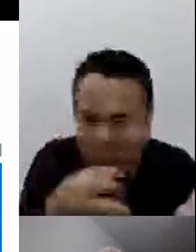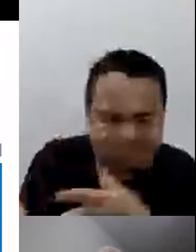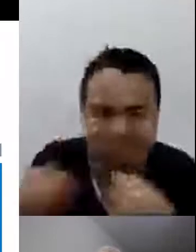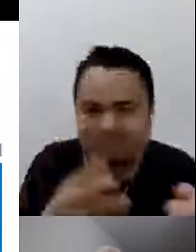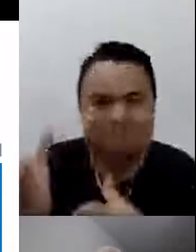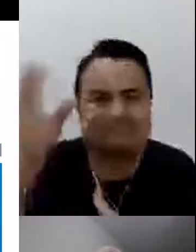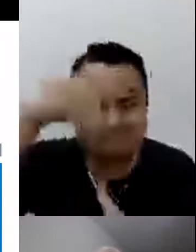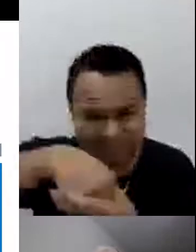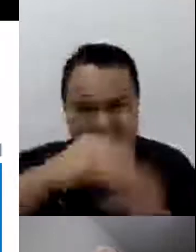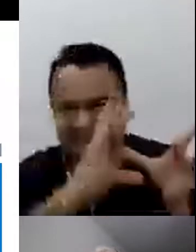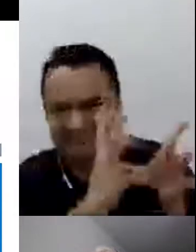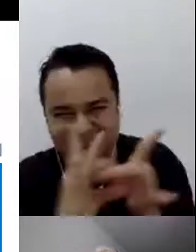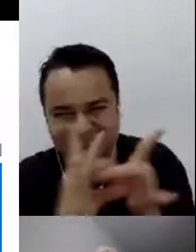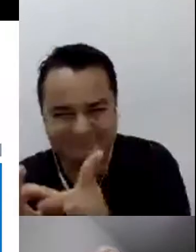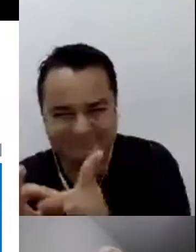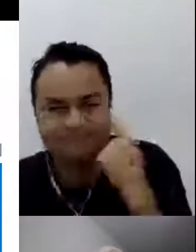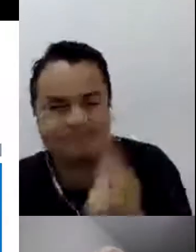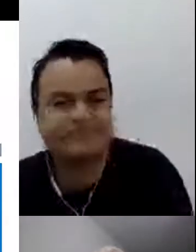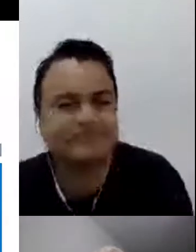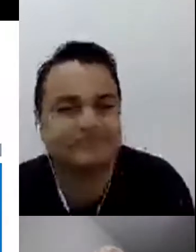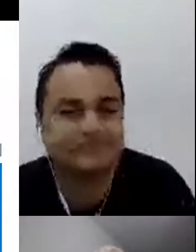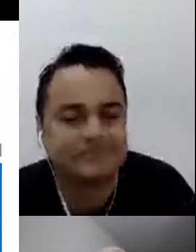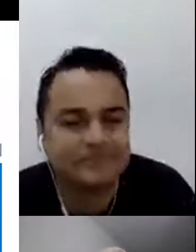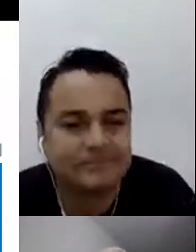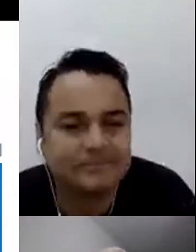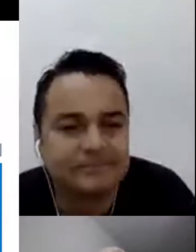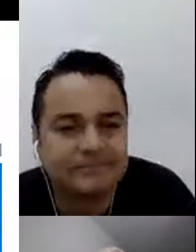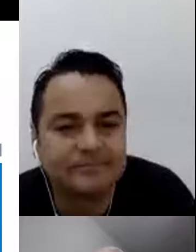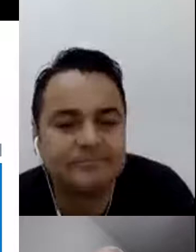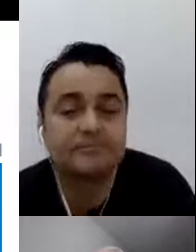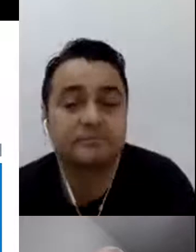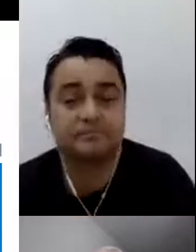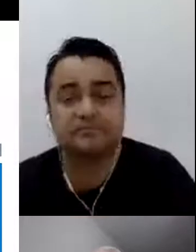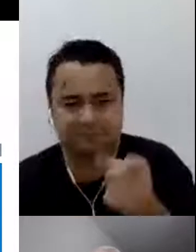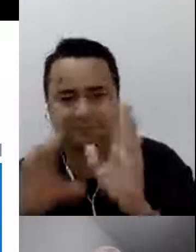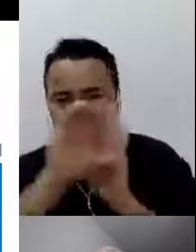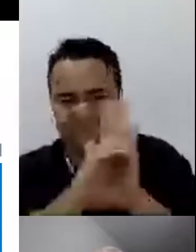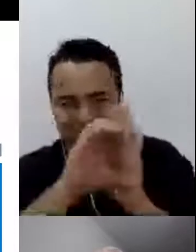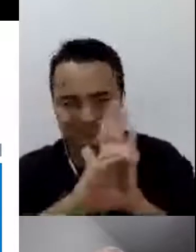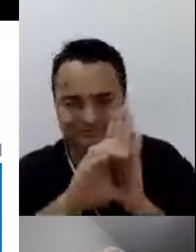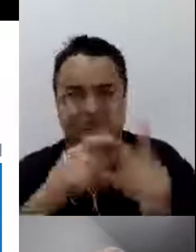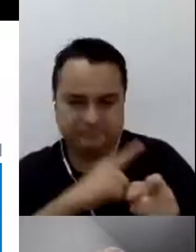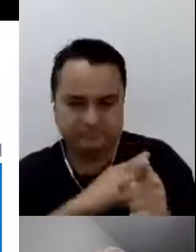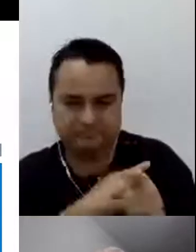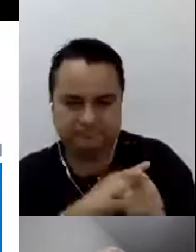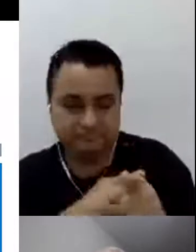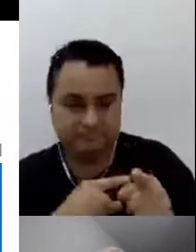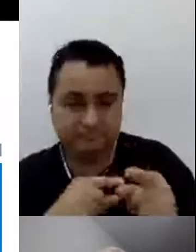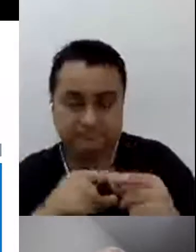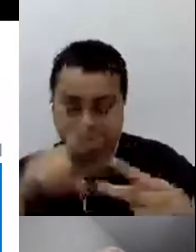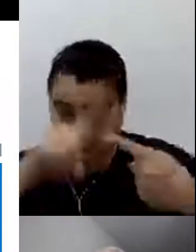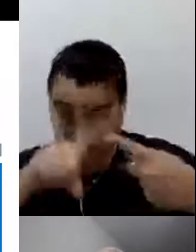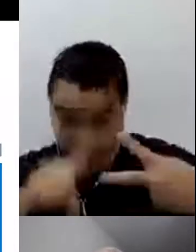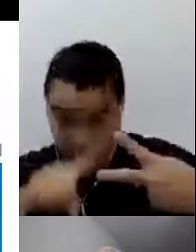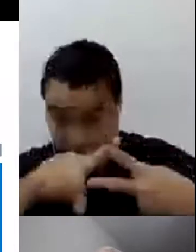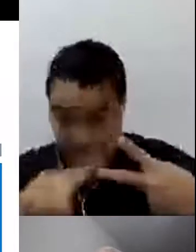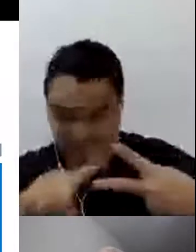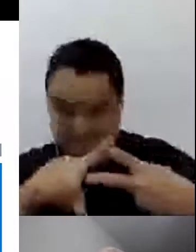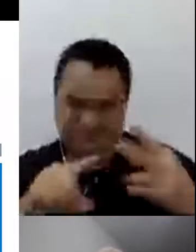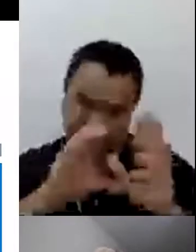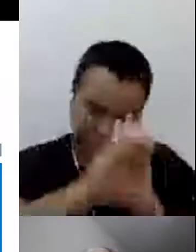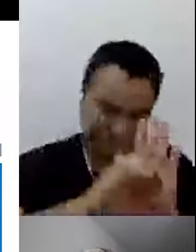dentro daquele contexto, né? E dentro desse conceito, eu trago aqui para vocês dois conceitos que a gente